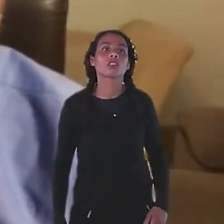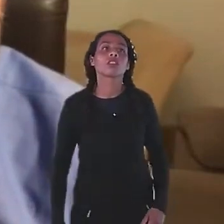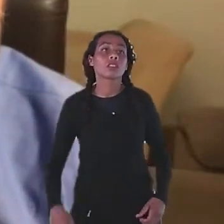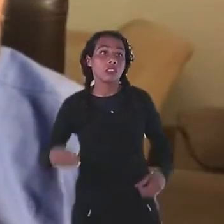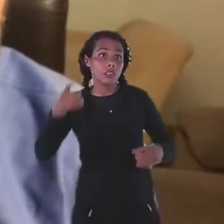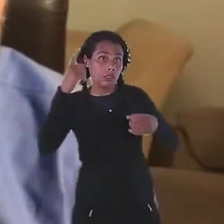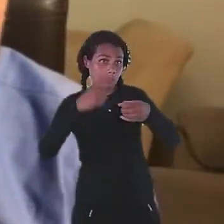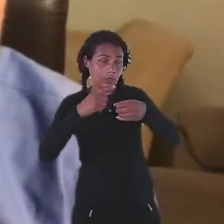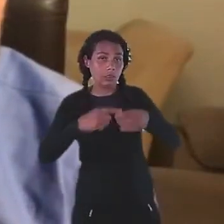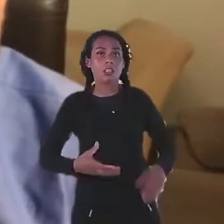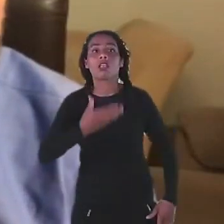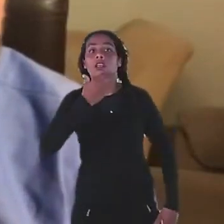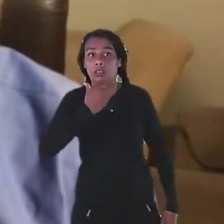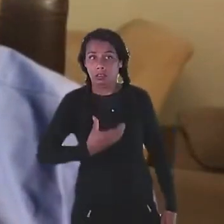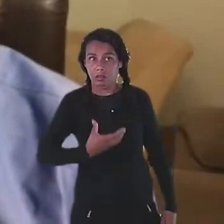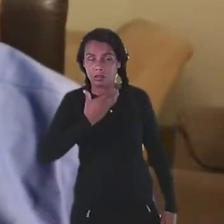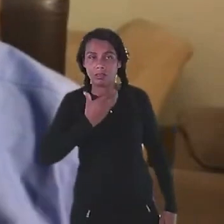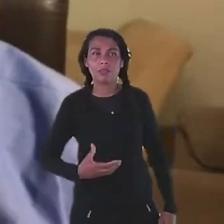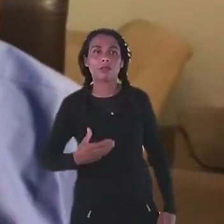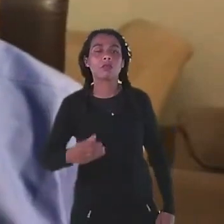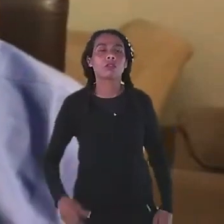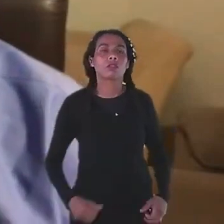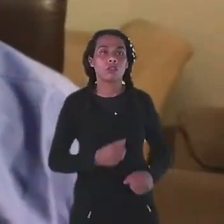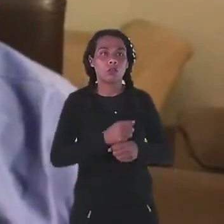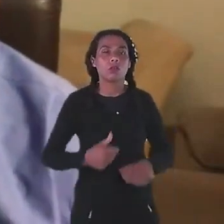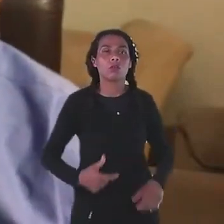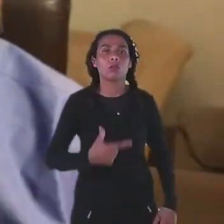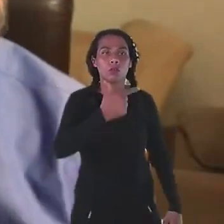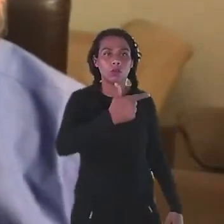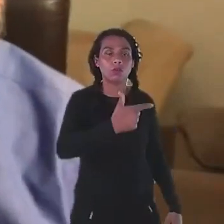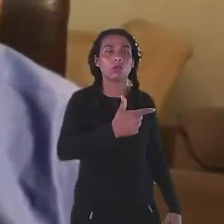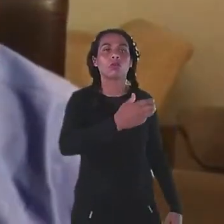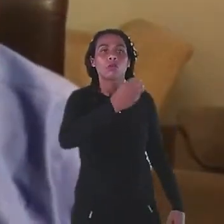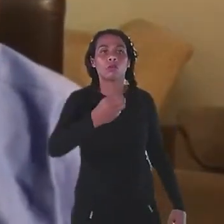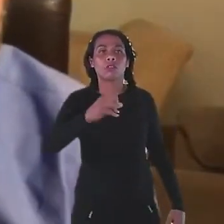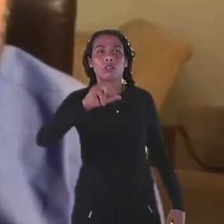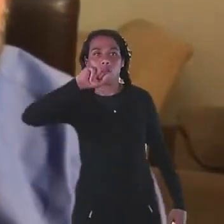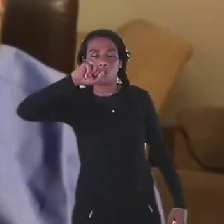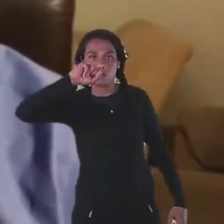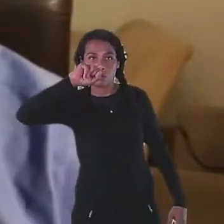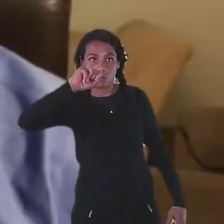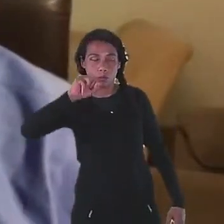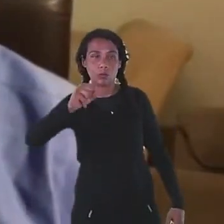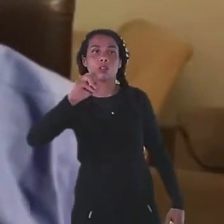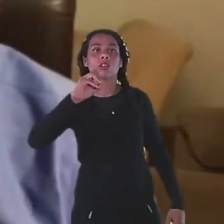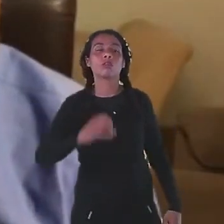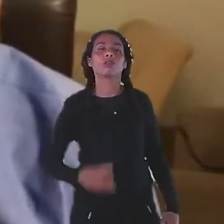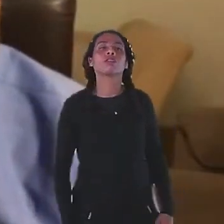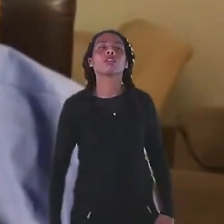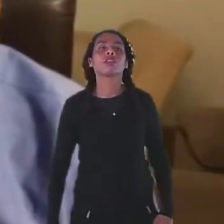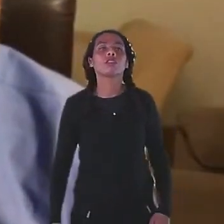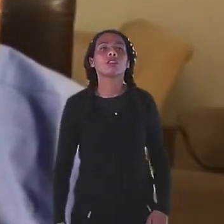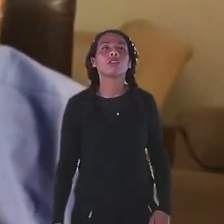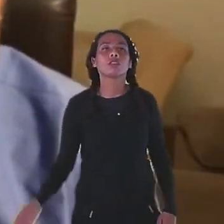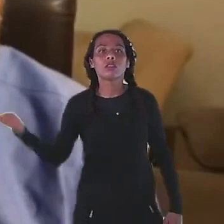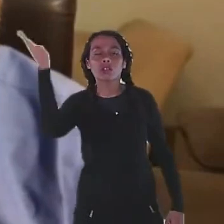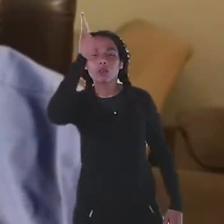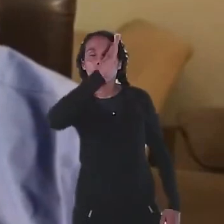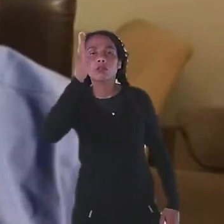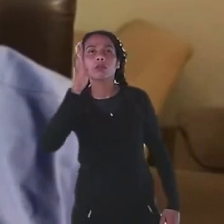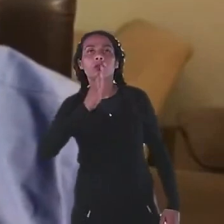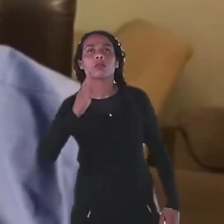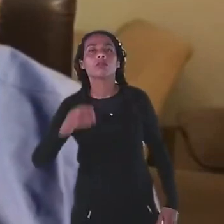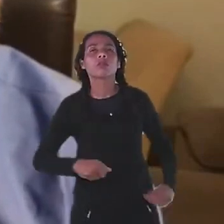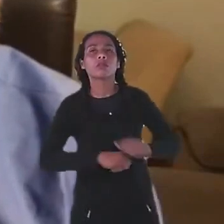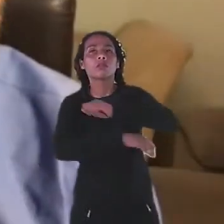uma noite lá, muito, né, daquelas tempestades tropicais que tem só na costa brasileira, né, olhando pela